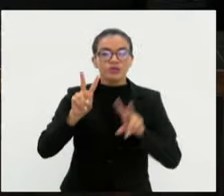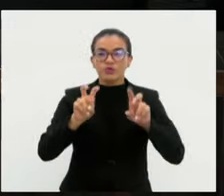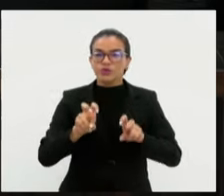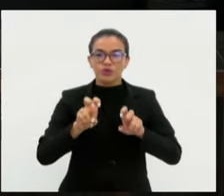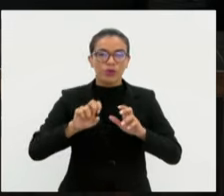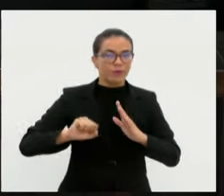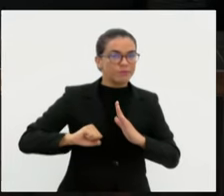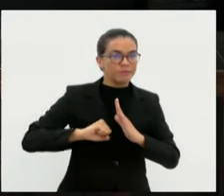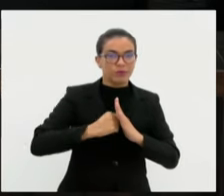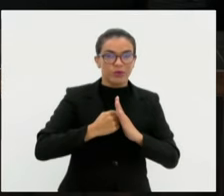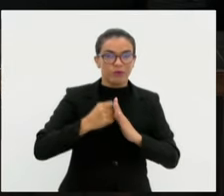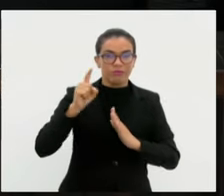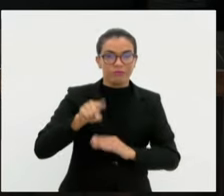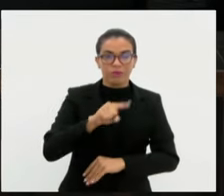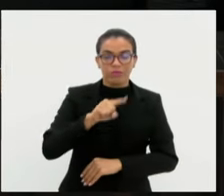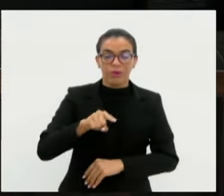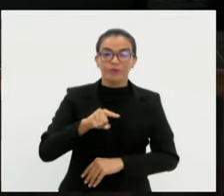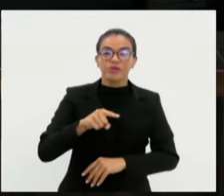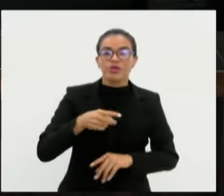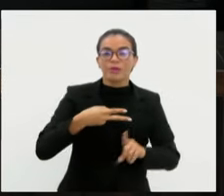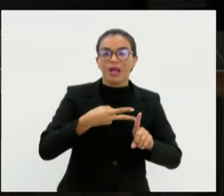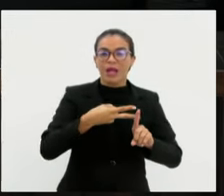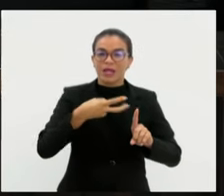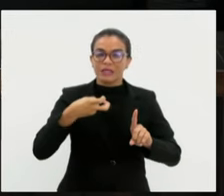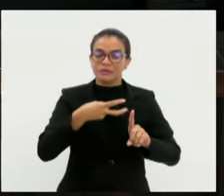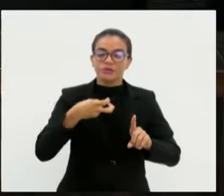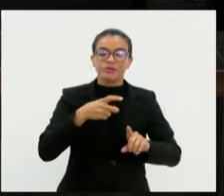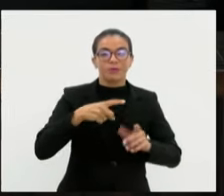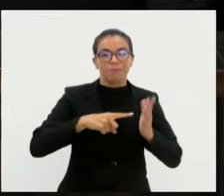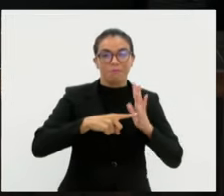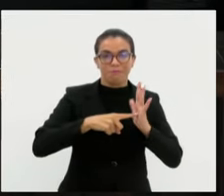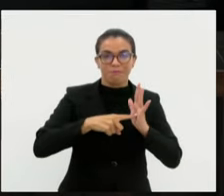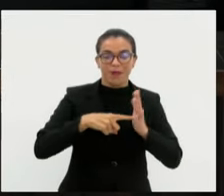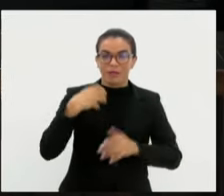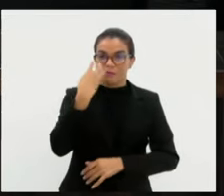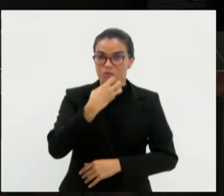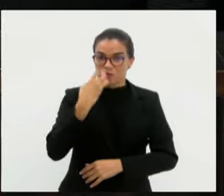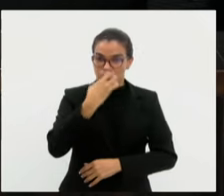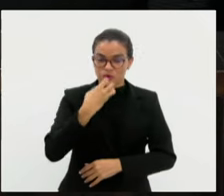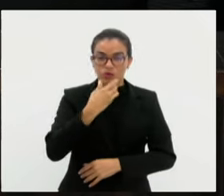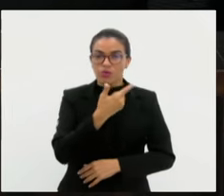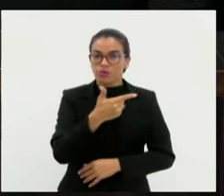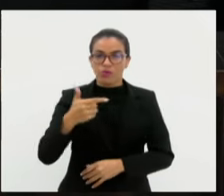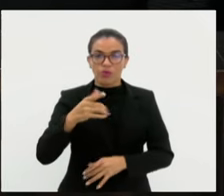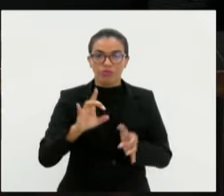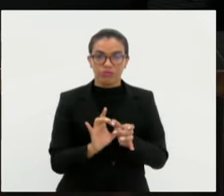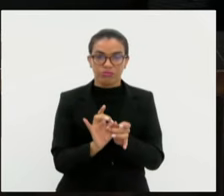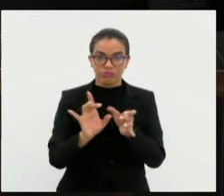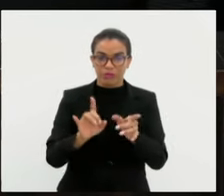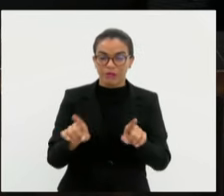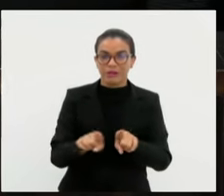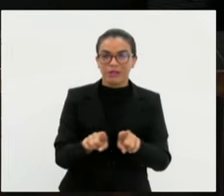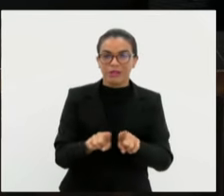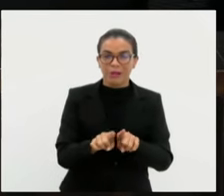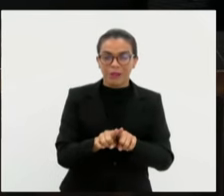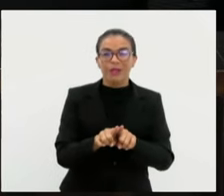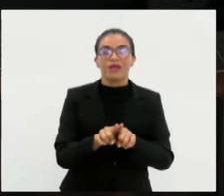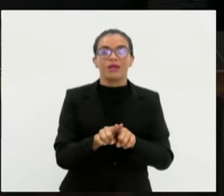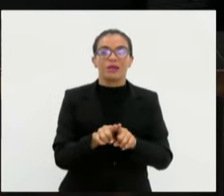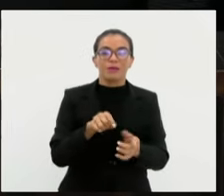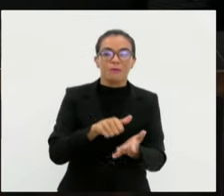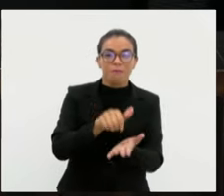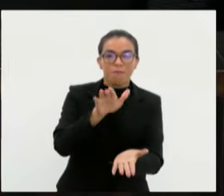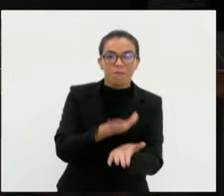vedação à exploração de máquinas eletrônicas de música sem o devido licenciamento e a aplicação de